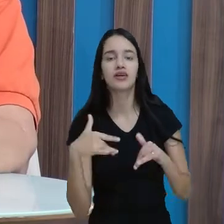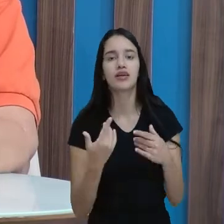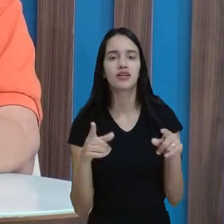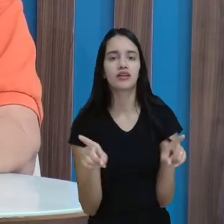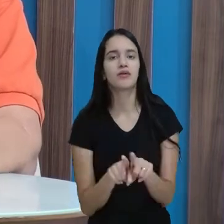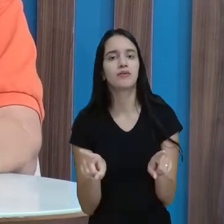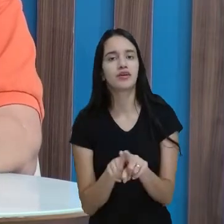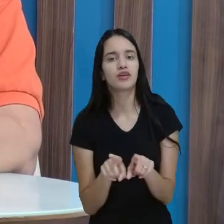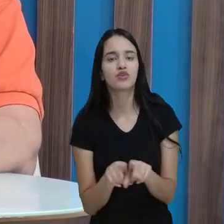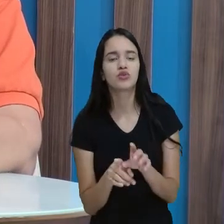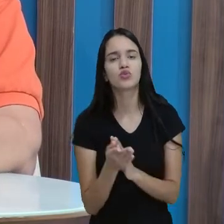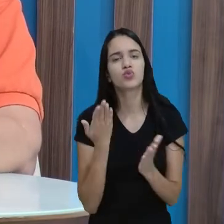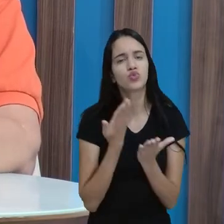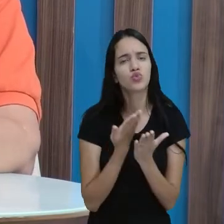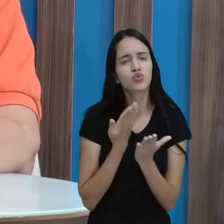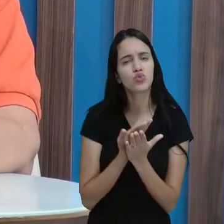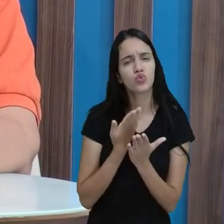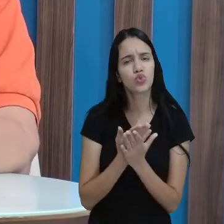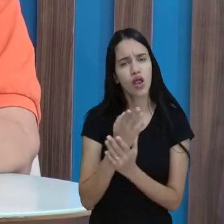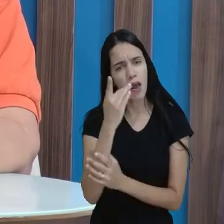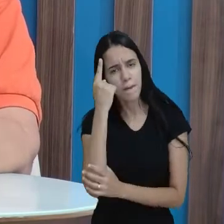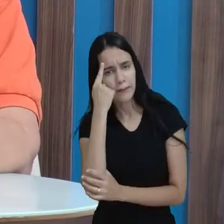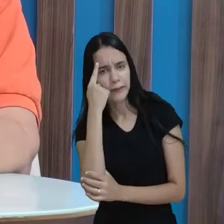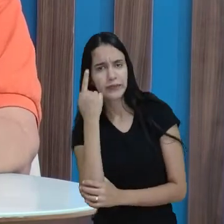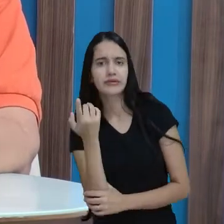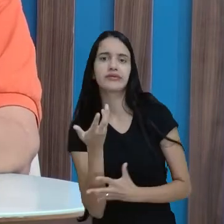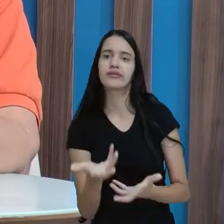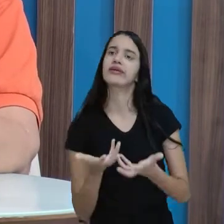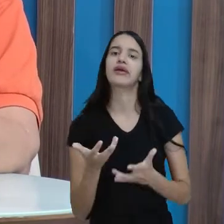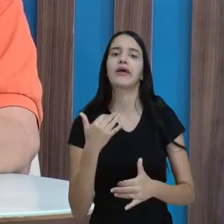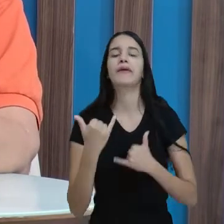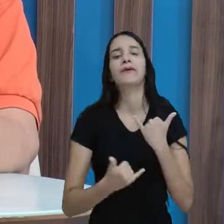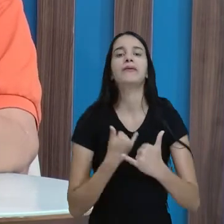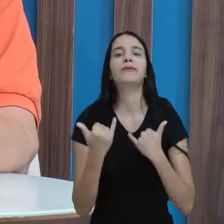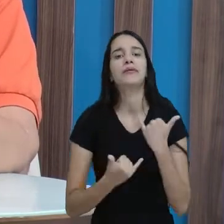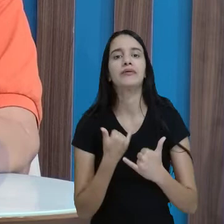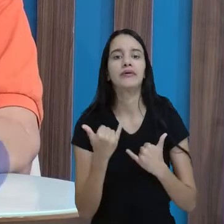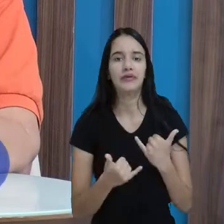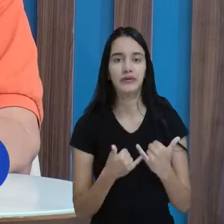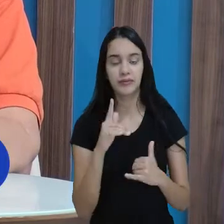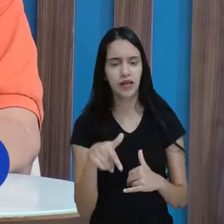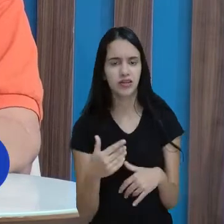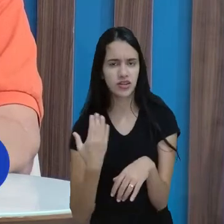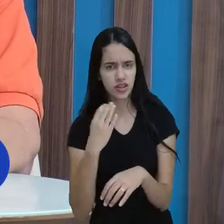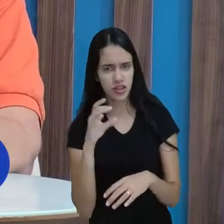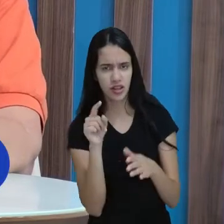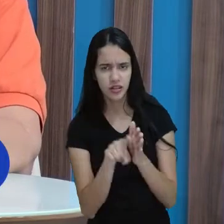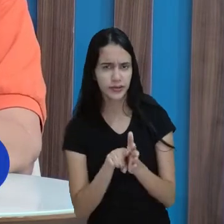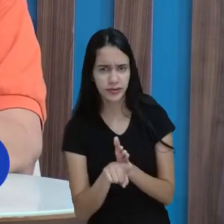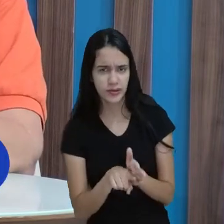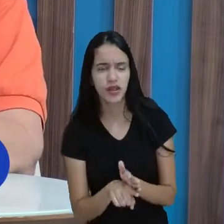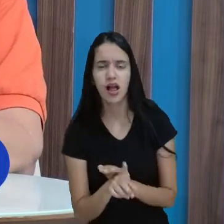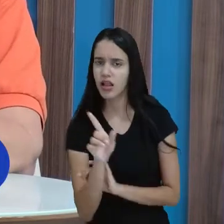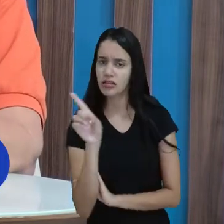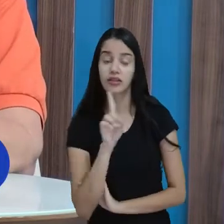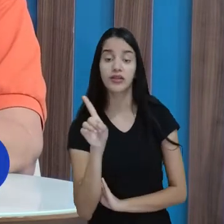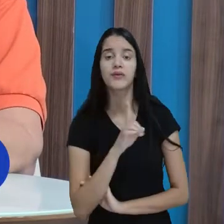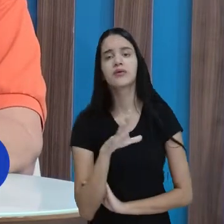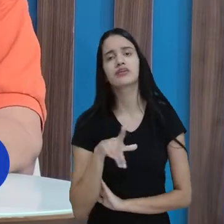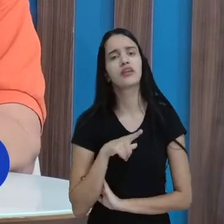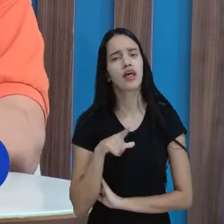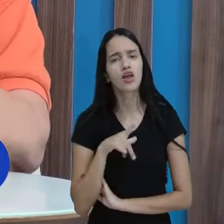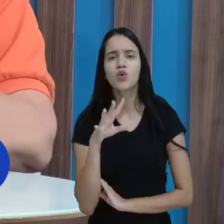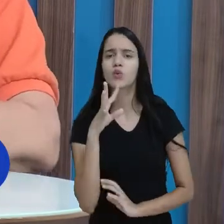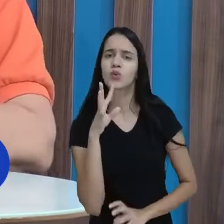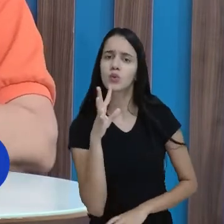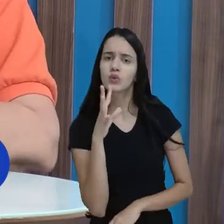estudo ele é muito bem pensado. Então, não é assim de querer brincar, de ser cientista, não. Todos eles têm esse conhecimento